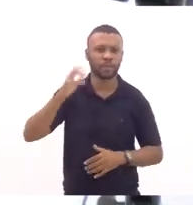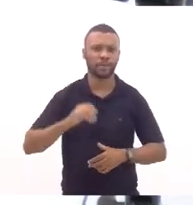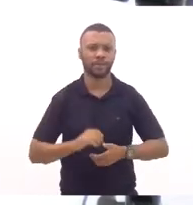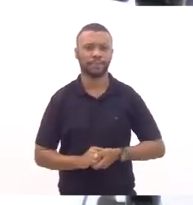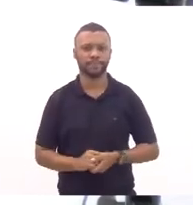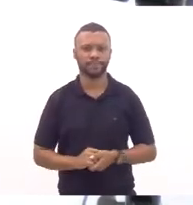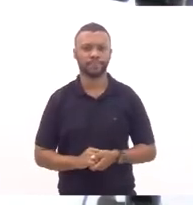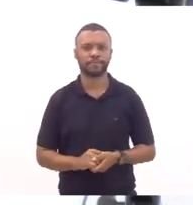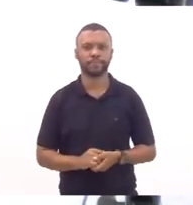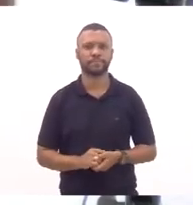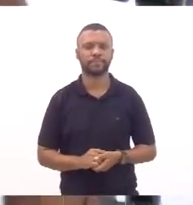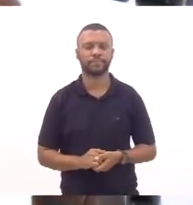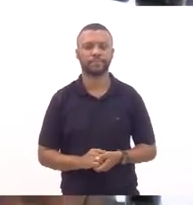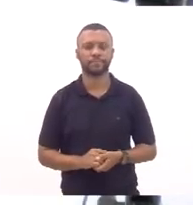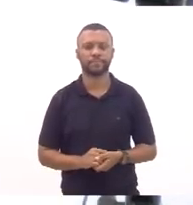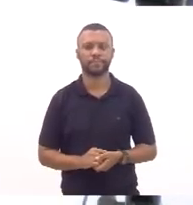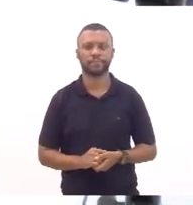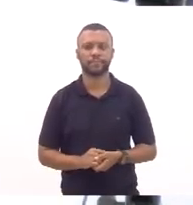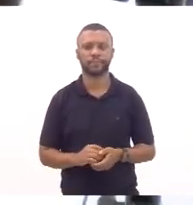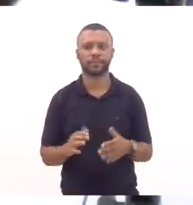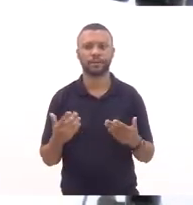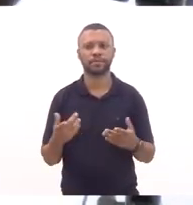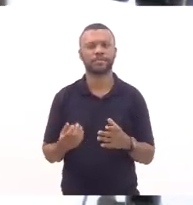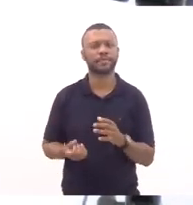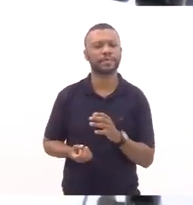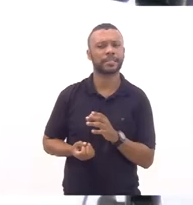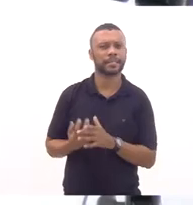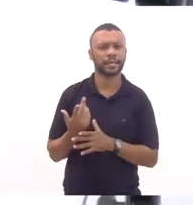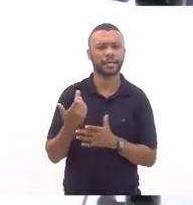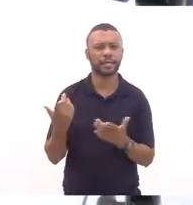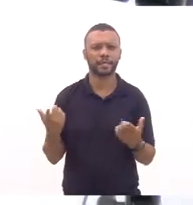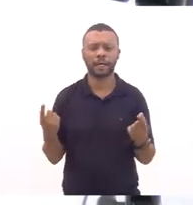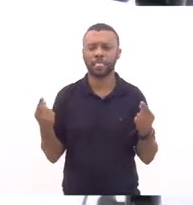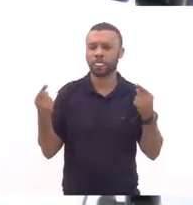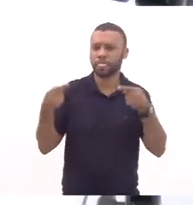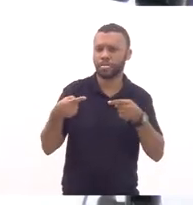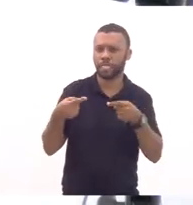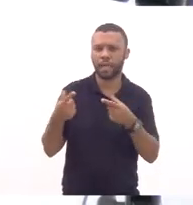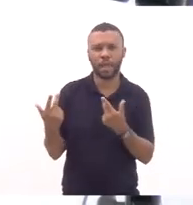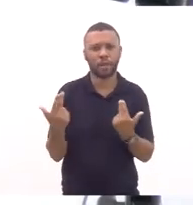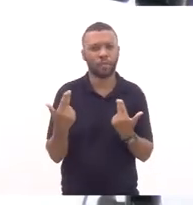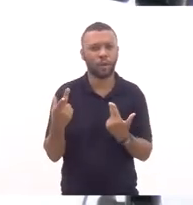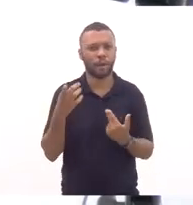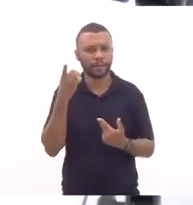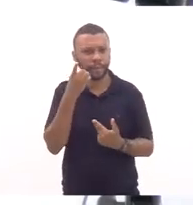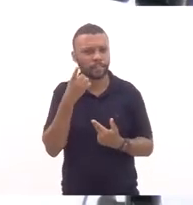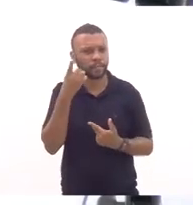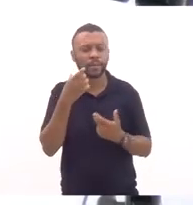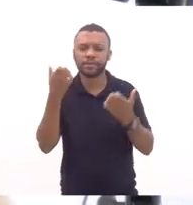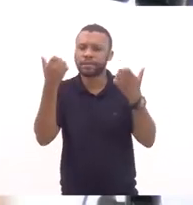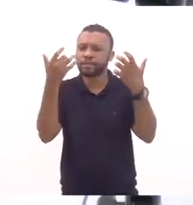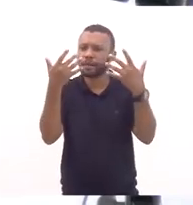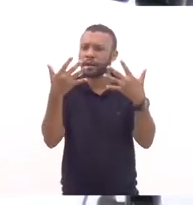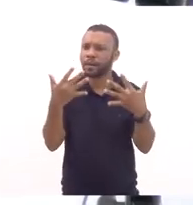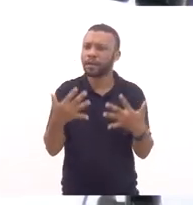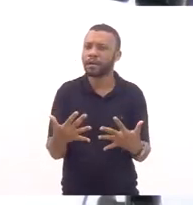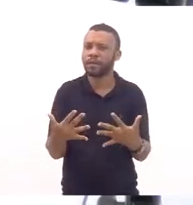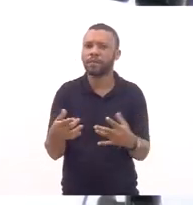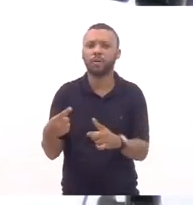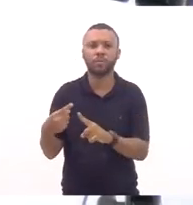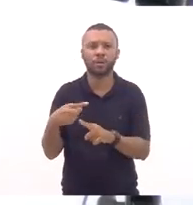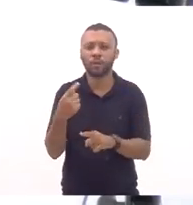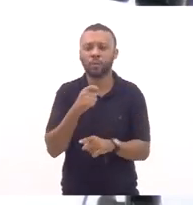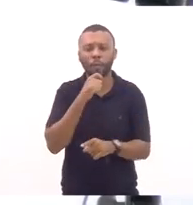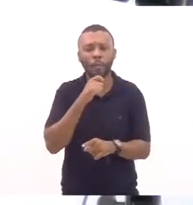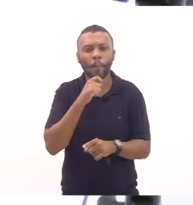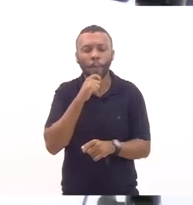essas atrocidades acontecendo. Deu? E cria essa indignidade que a deputada está mencionando. Porque a gente fica sem. A